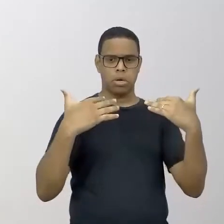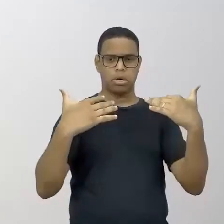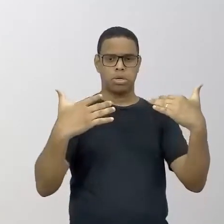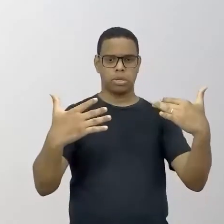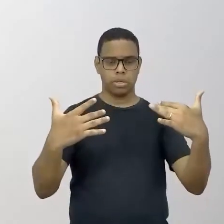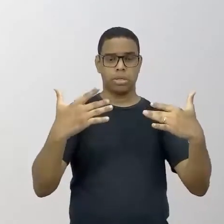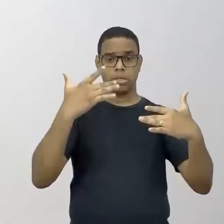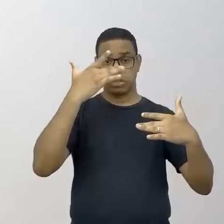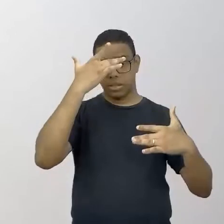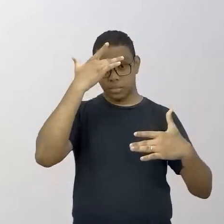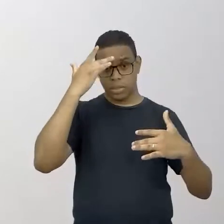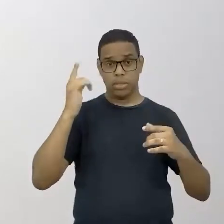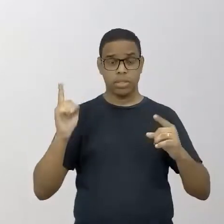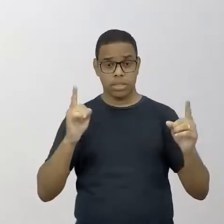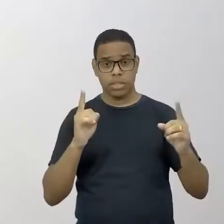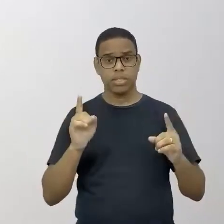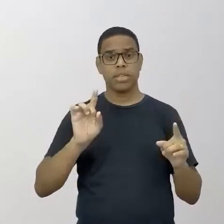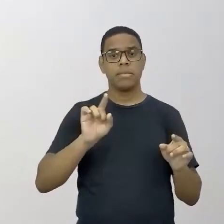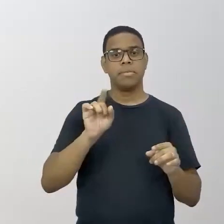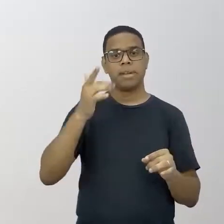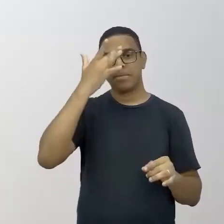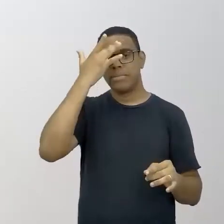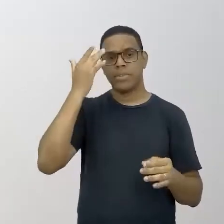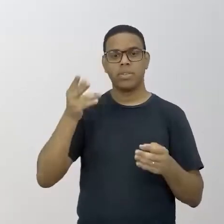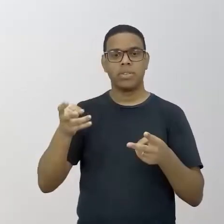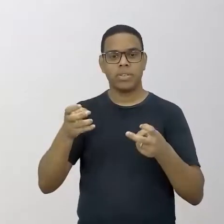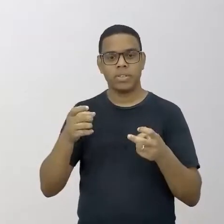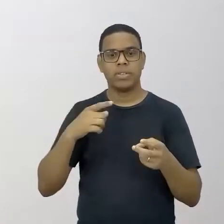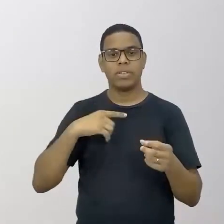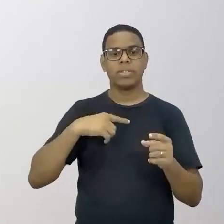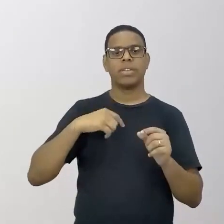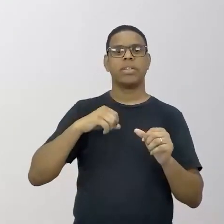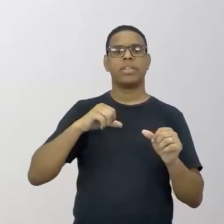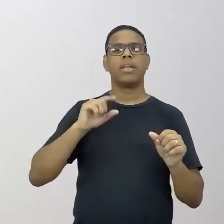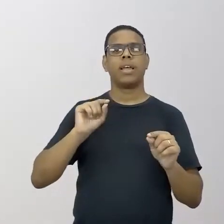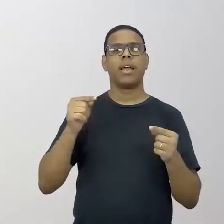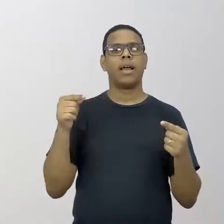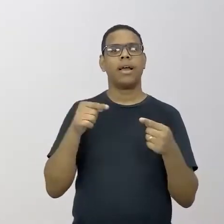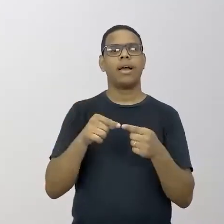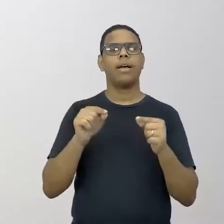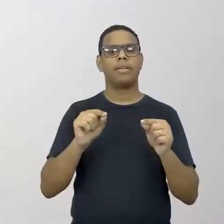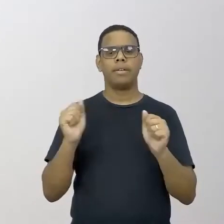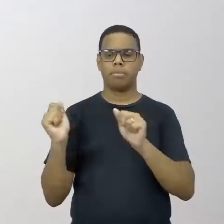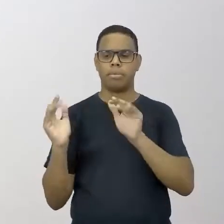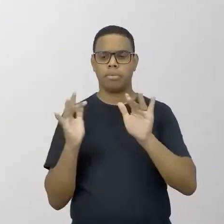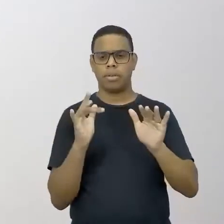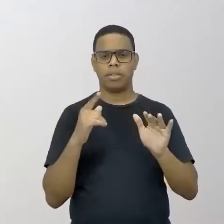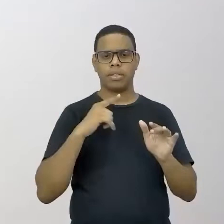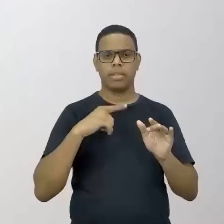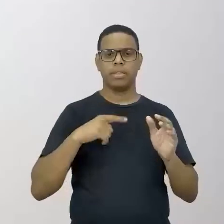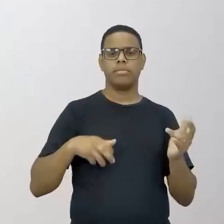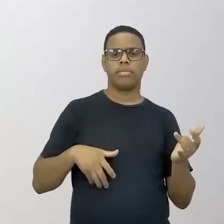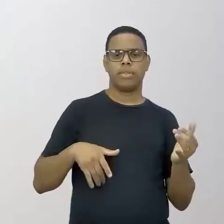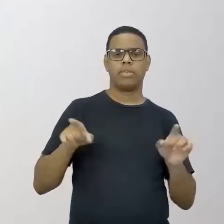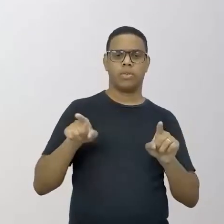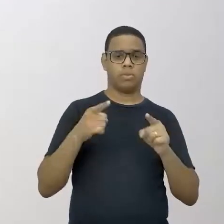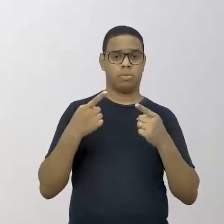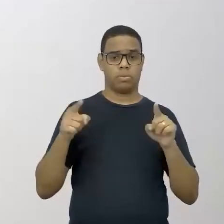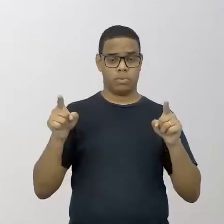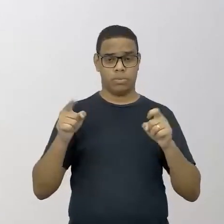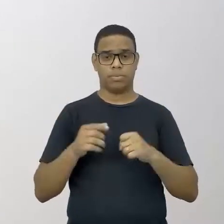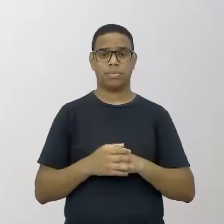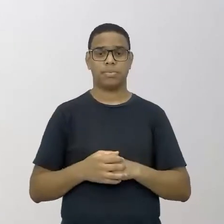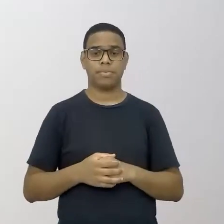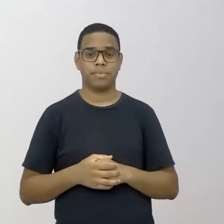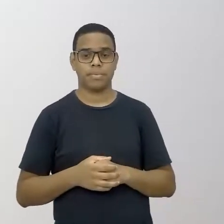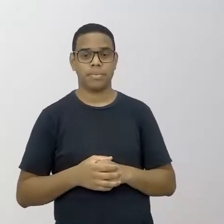elas estavam se deslocando, sem elas perceberem, já estava acontecendo a performance musical, já estava acontecendo